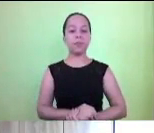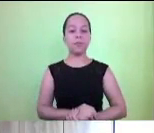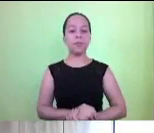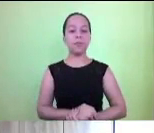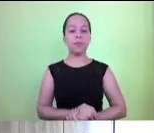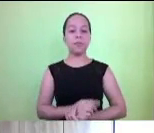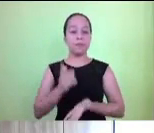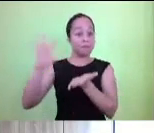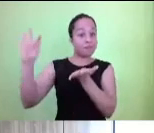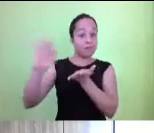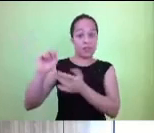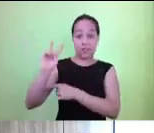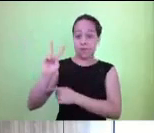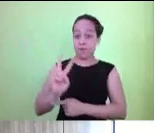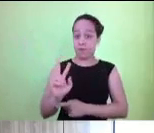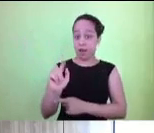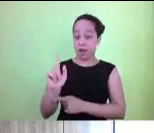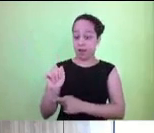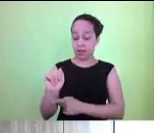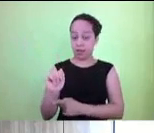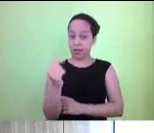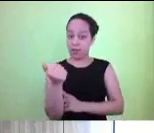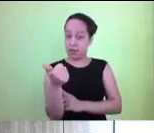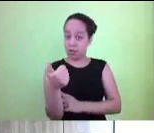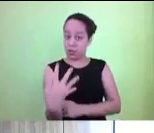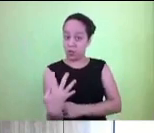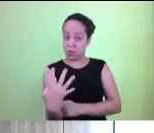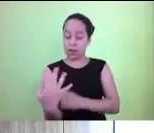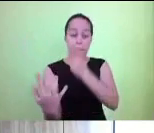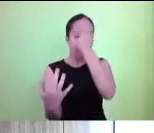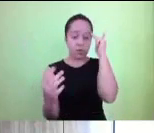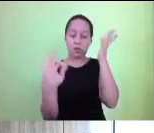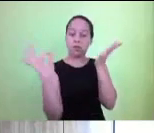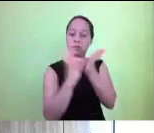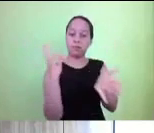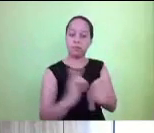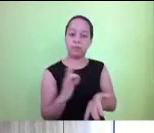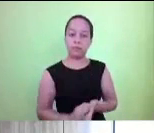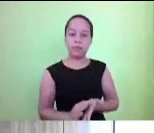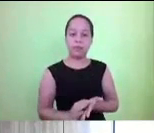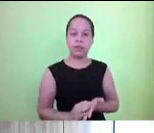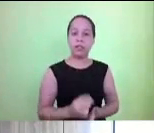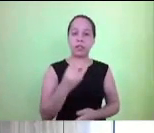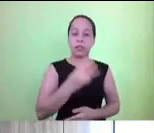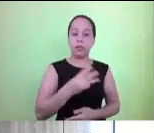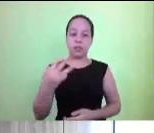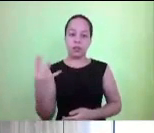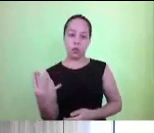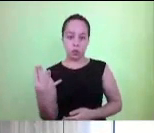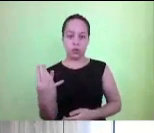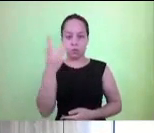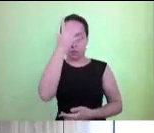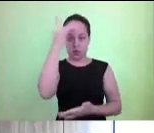Número de vagas, 14. Número de inscritos, 334.